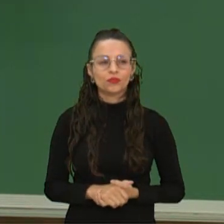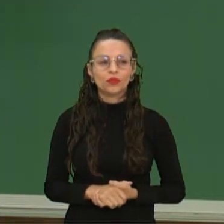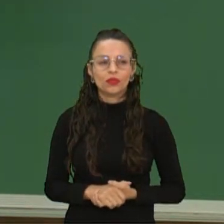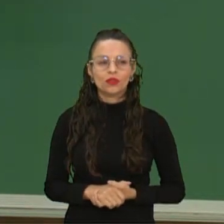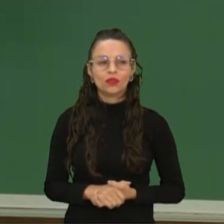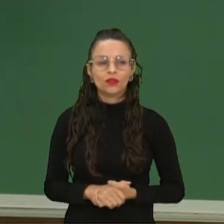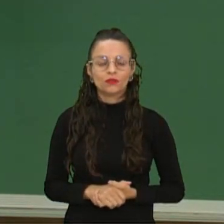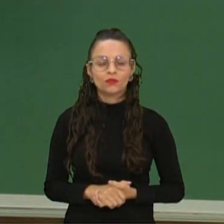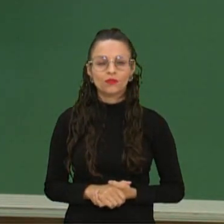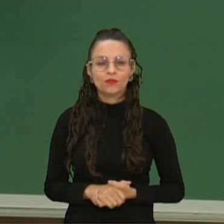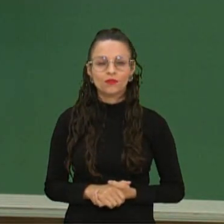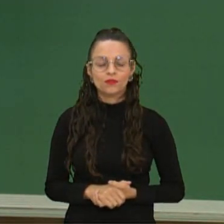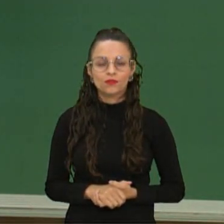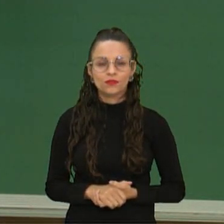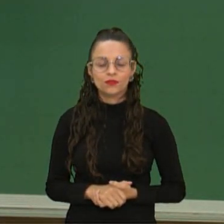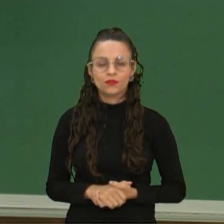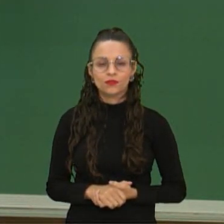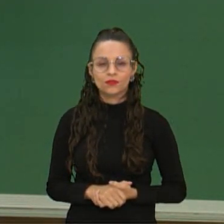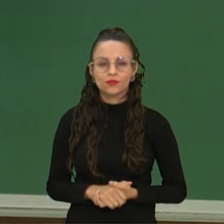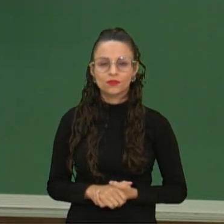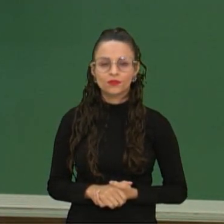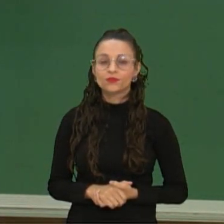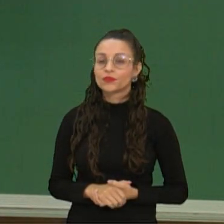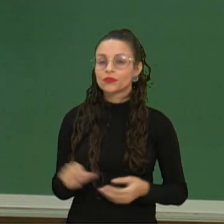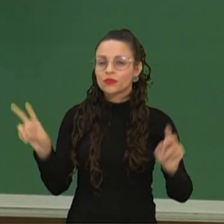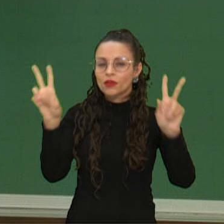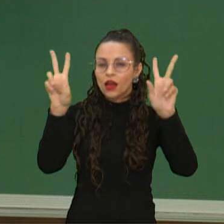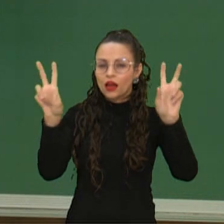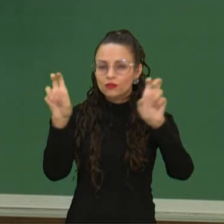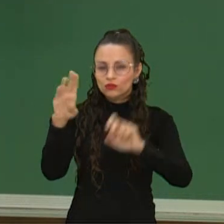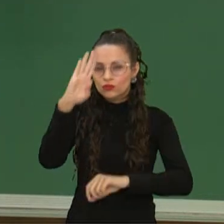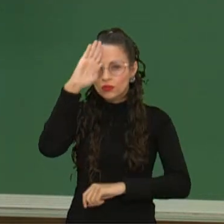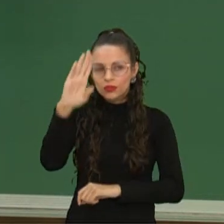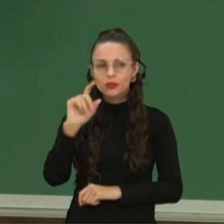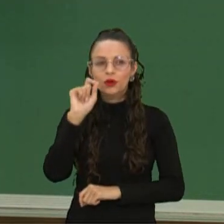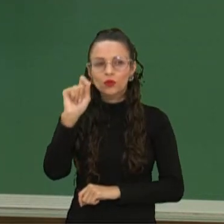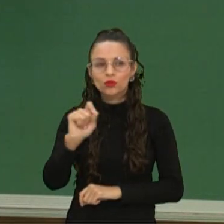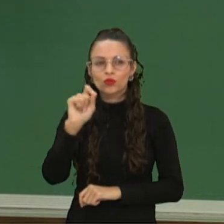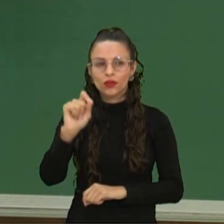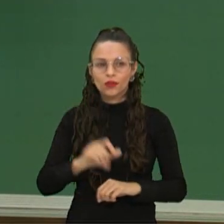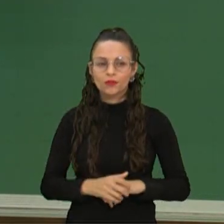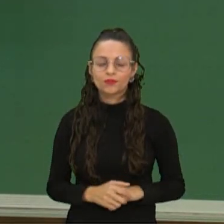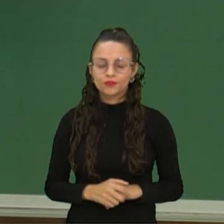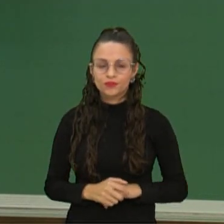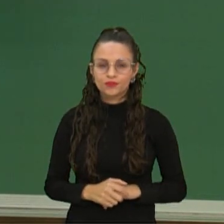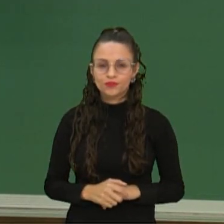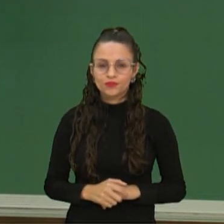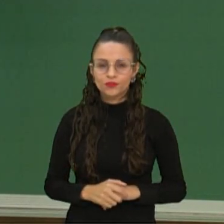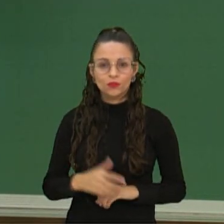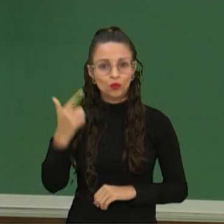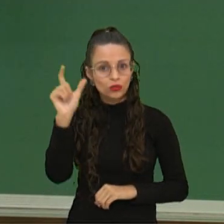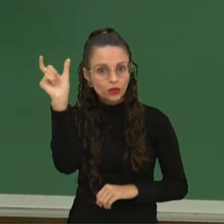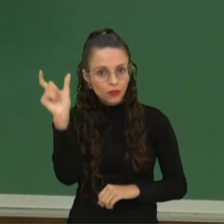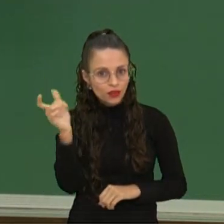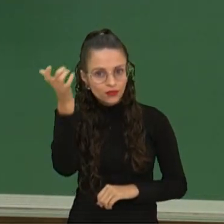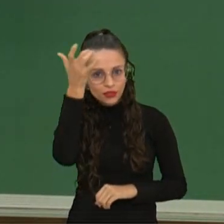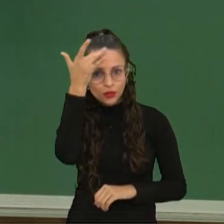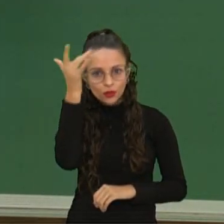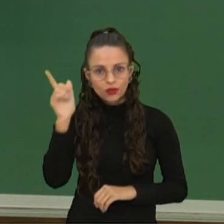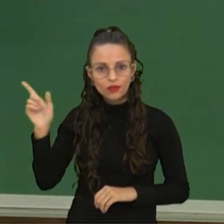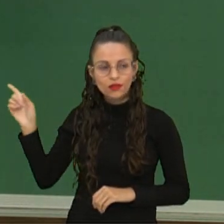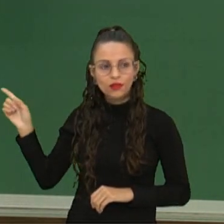topic about? Sobre o que é o assunto principal aqui? The greenhouse effect. Então, ó, uma outra palavra para a gente poder memorizar